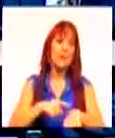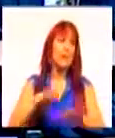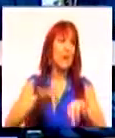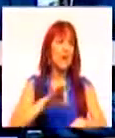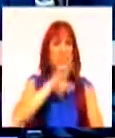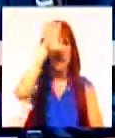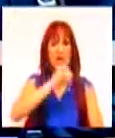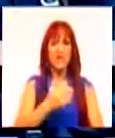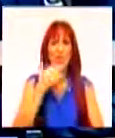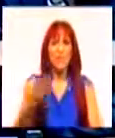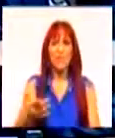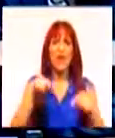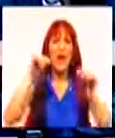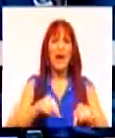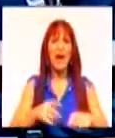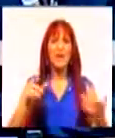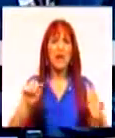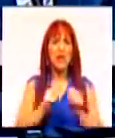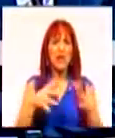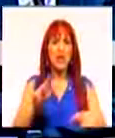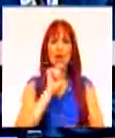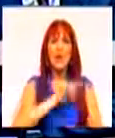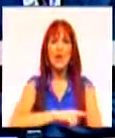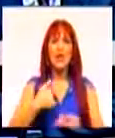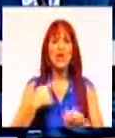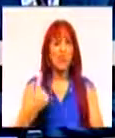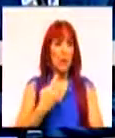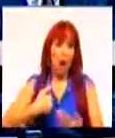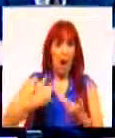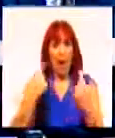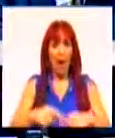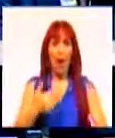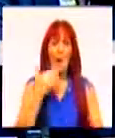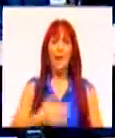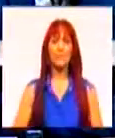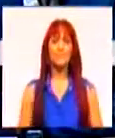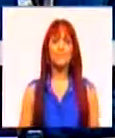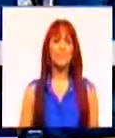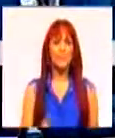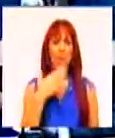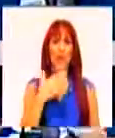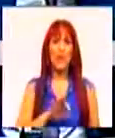três prioridades. E essa é a grande oportunidade que nos resta neste momento. Muito obrigado. Obrigado, Sr. Ministro.